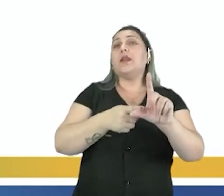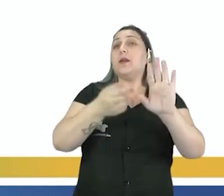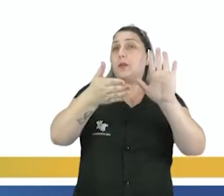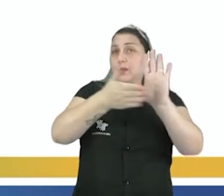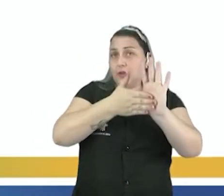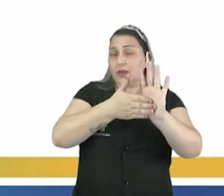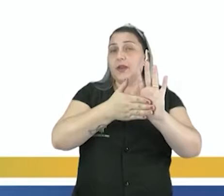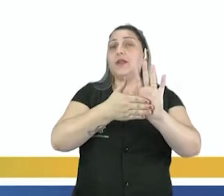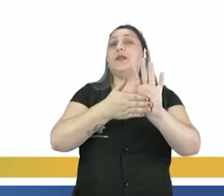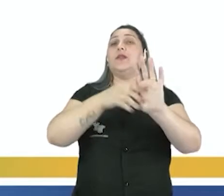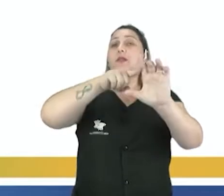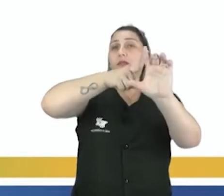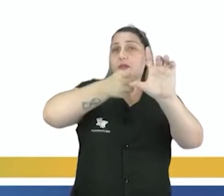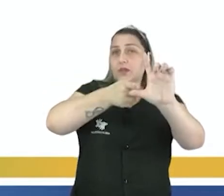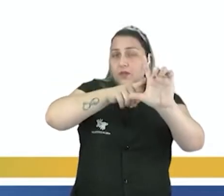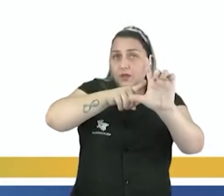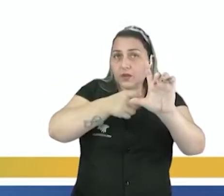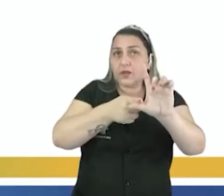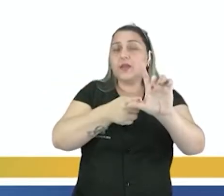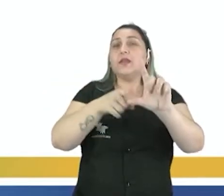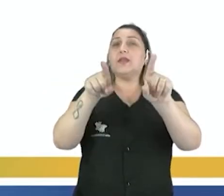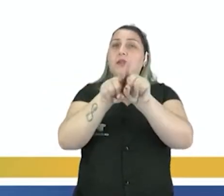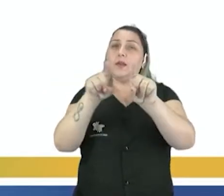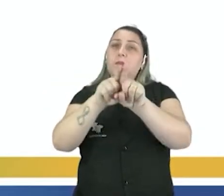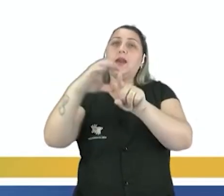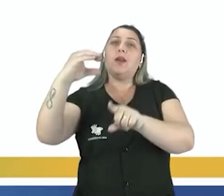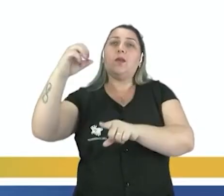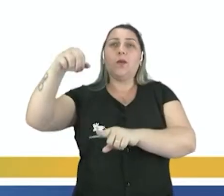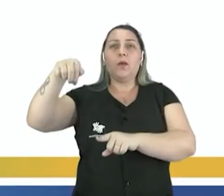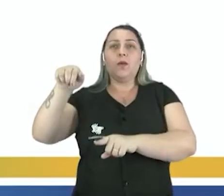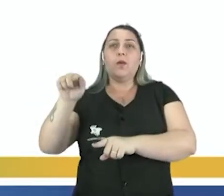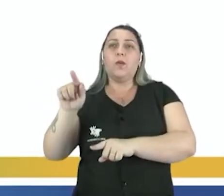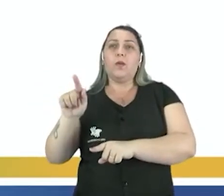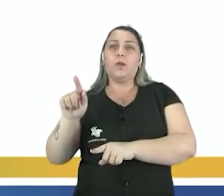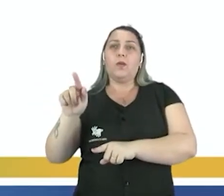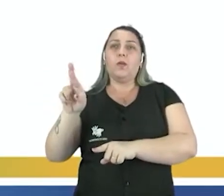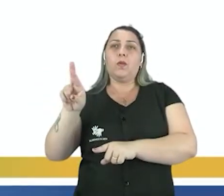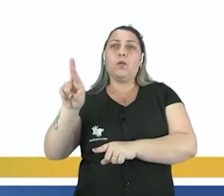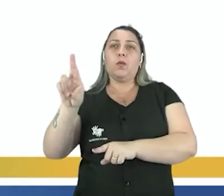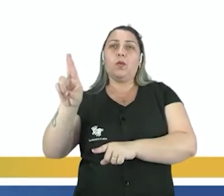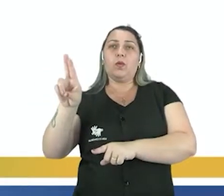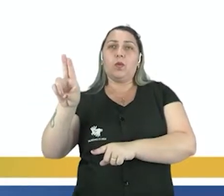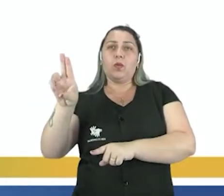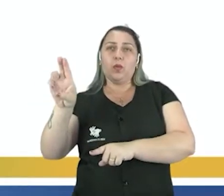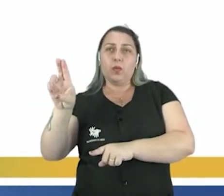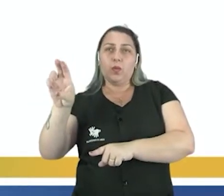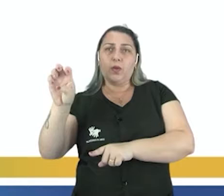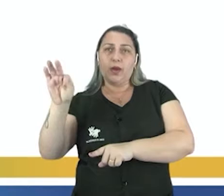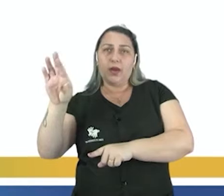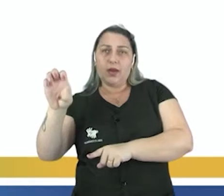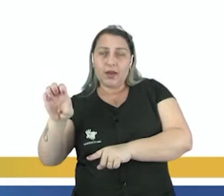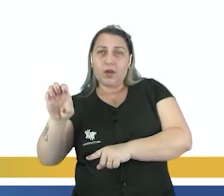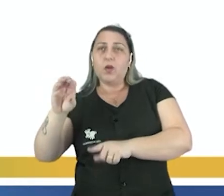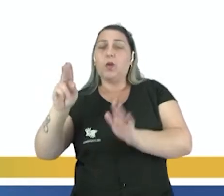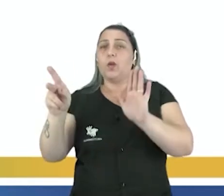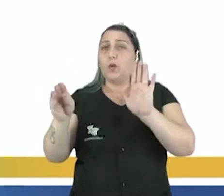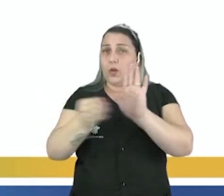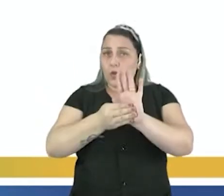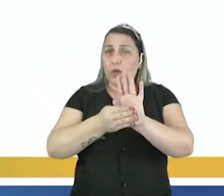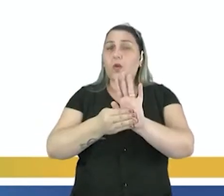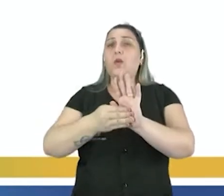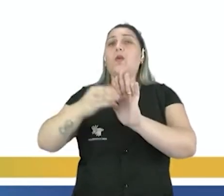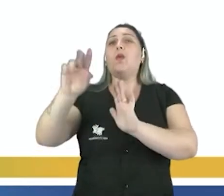proporcionais e os ângulos correspondentes são congruentes. Ou seja, quando eu aplico a homotetia